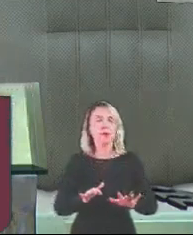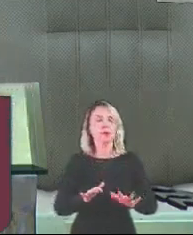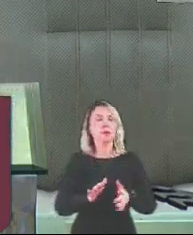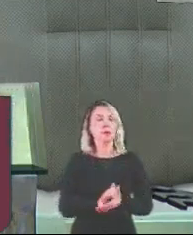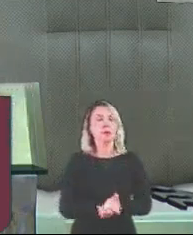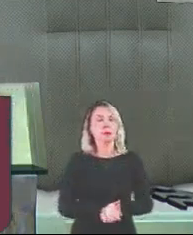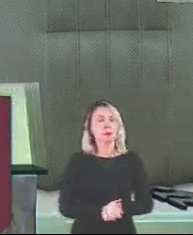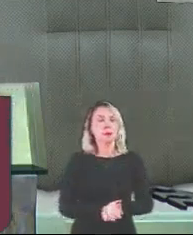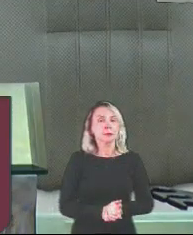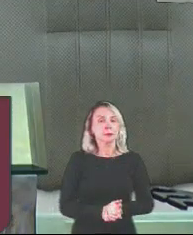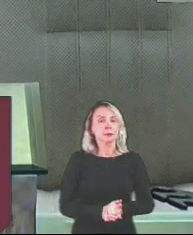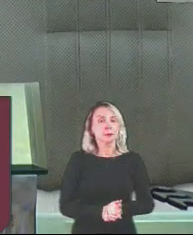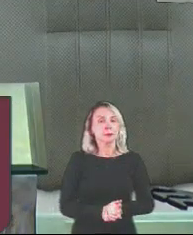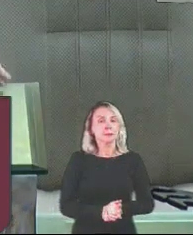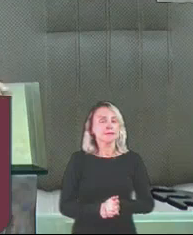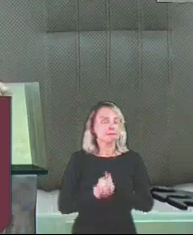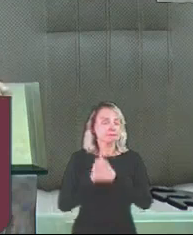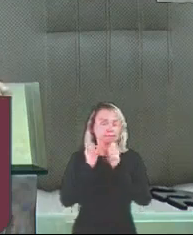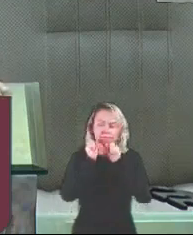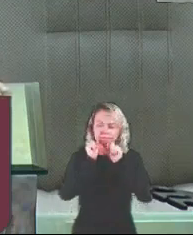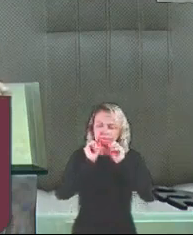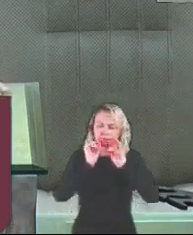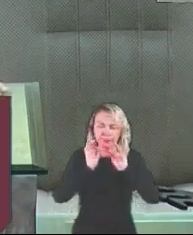Uma coisa inexplicável.